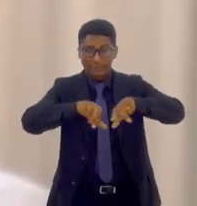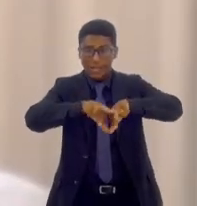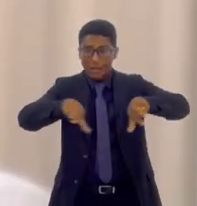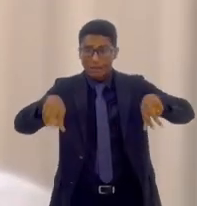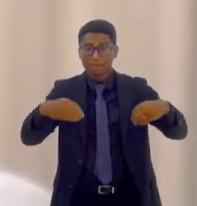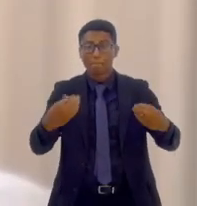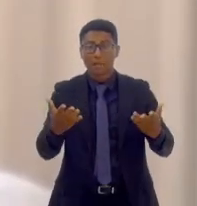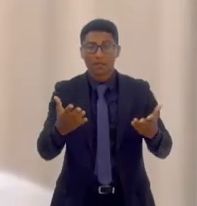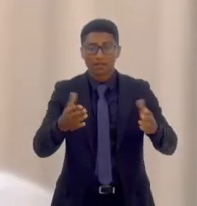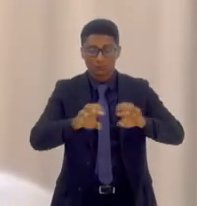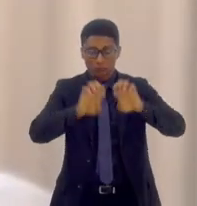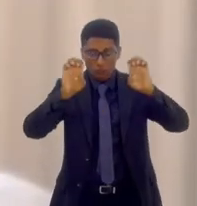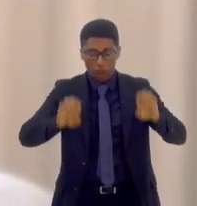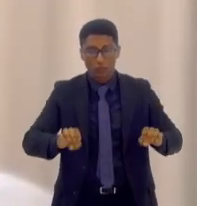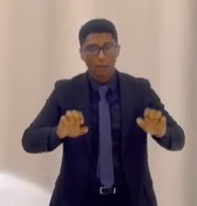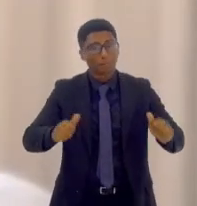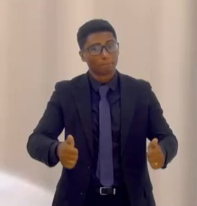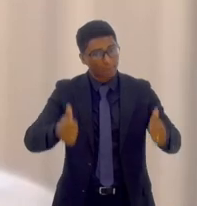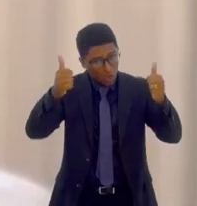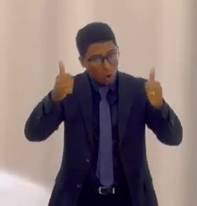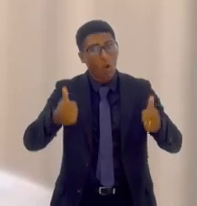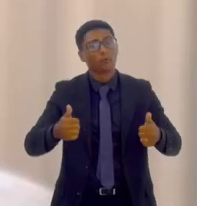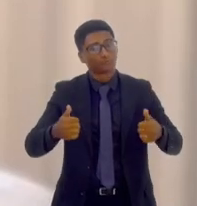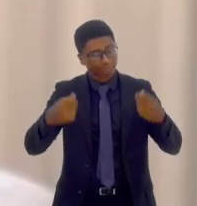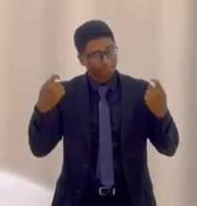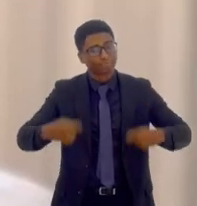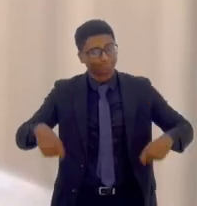melhora da infraestrutura. Nós